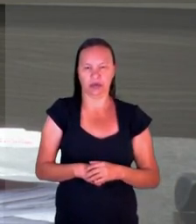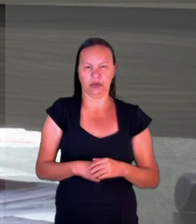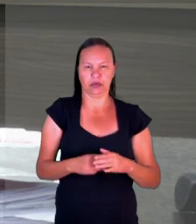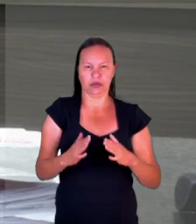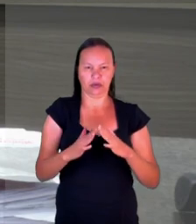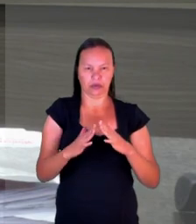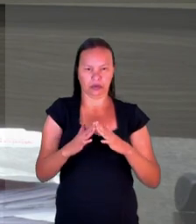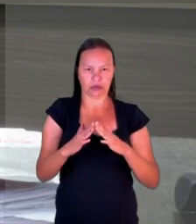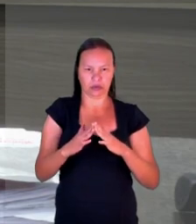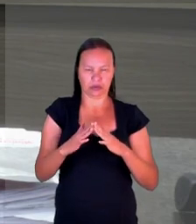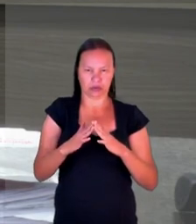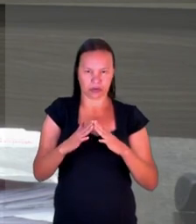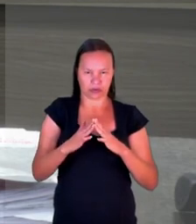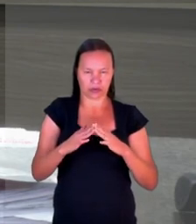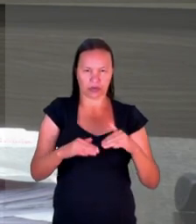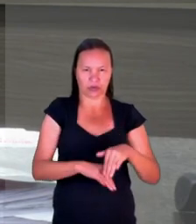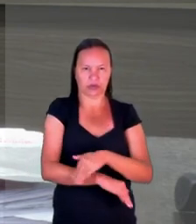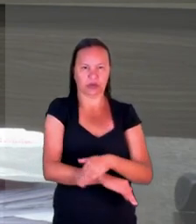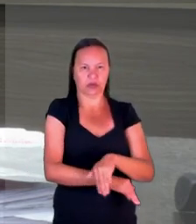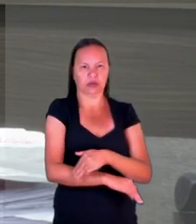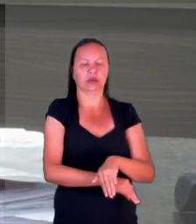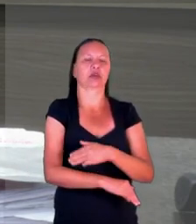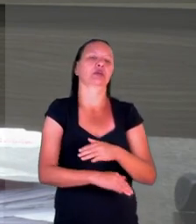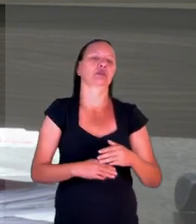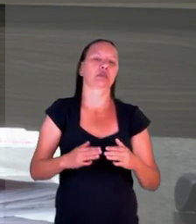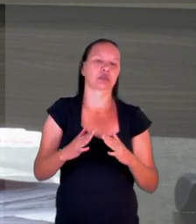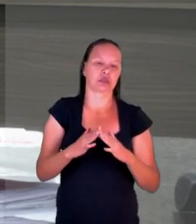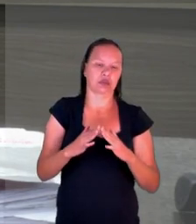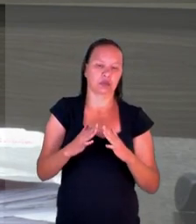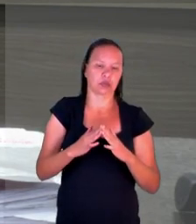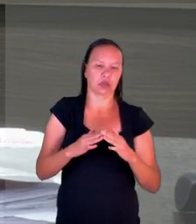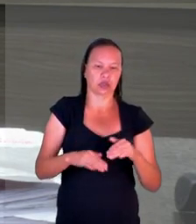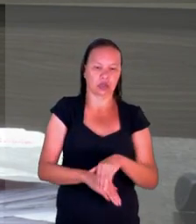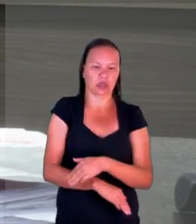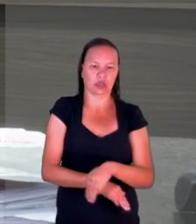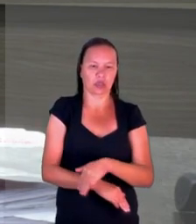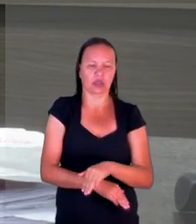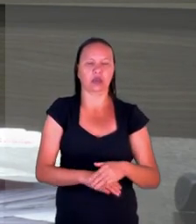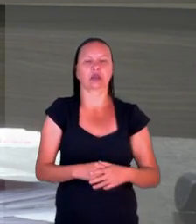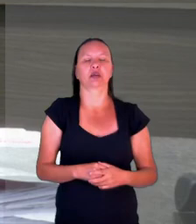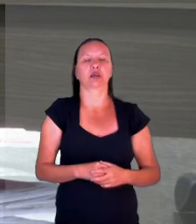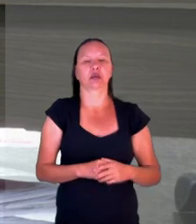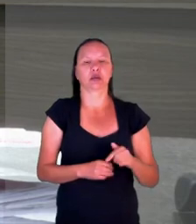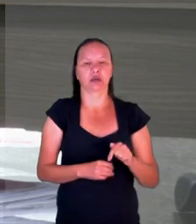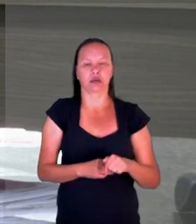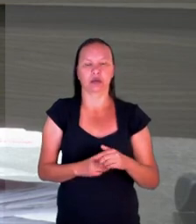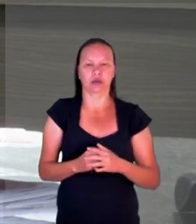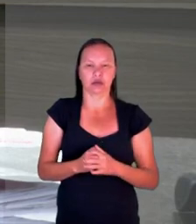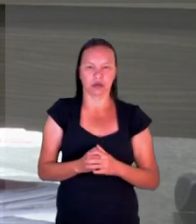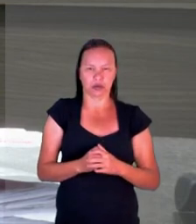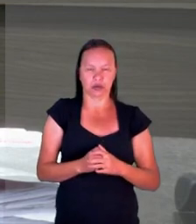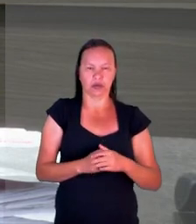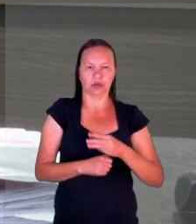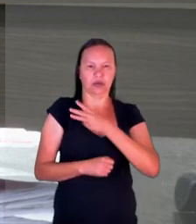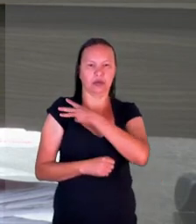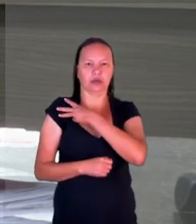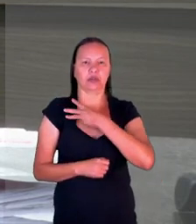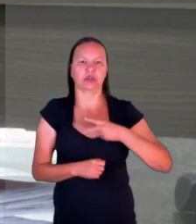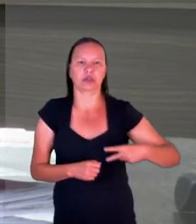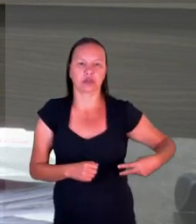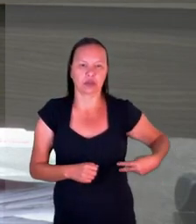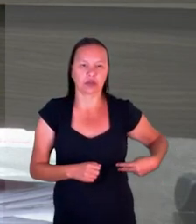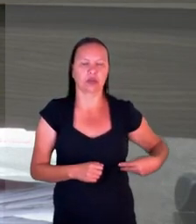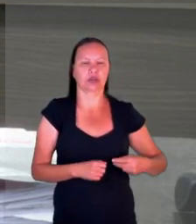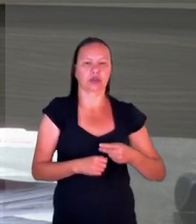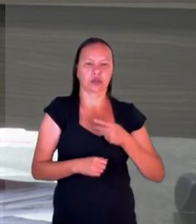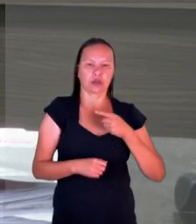moradores das pessoas desculpa em situação de rua eh aqui nós no GT do cnmp nós temos discutido